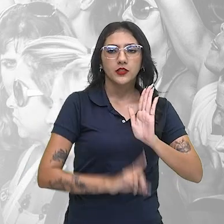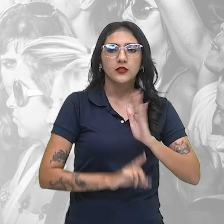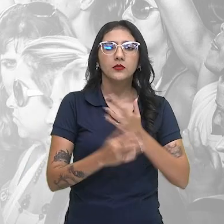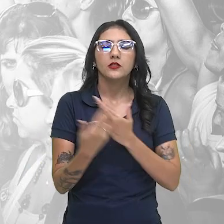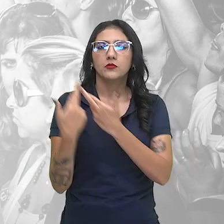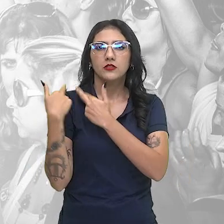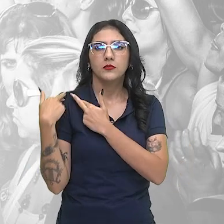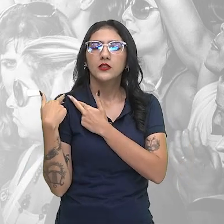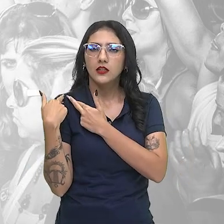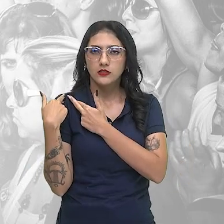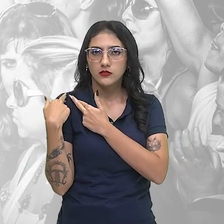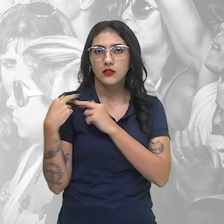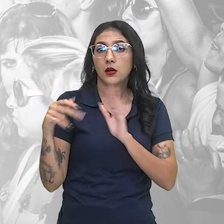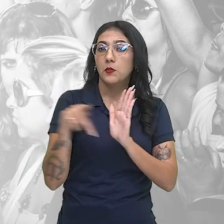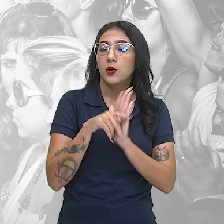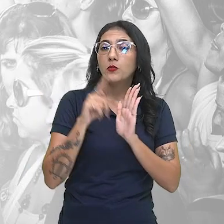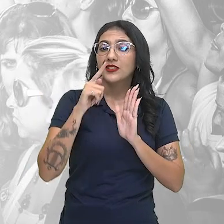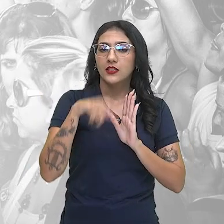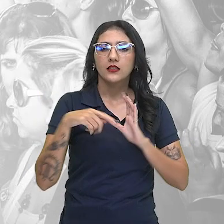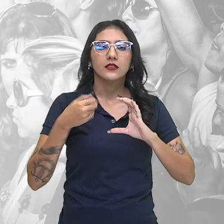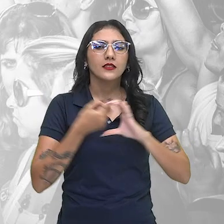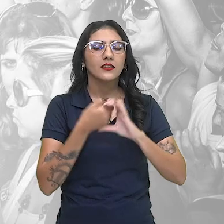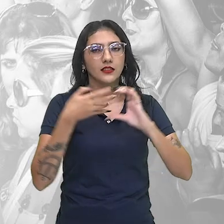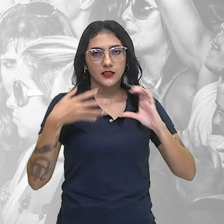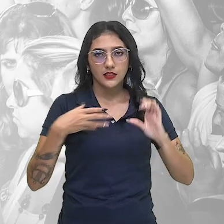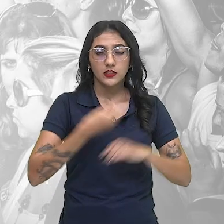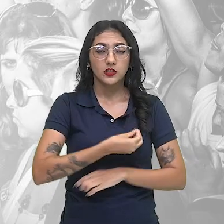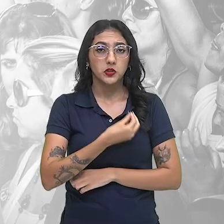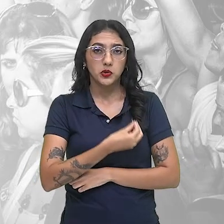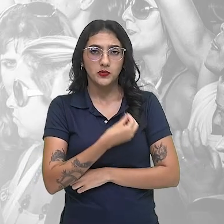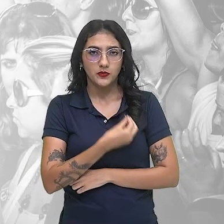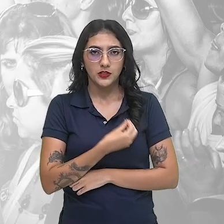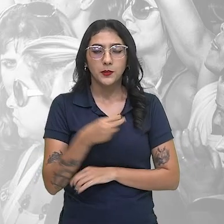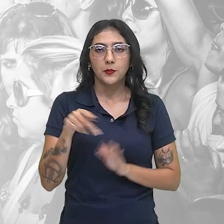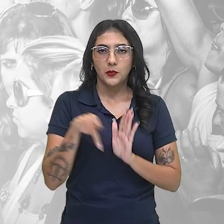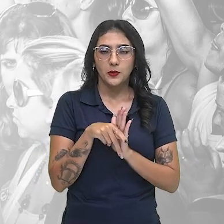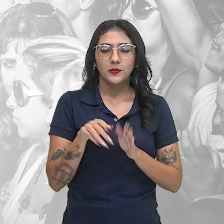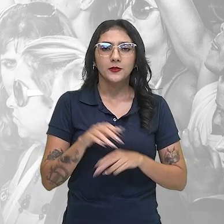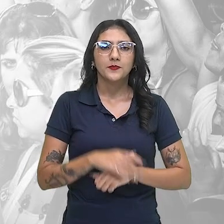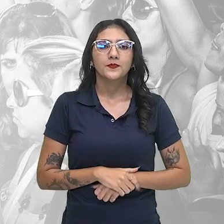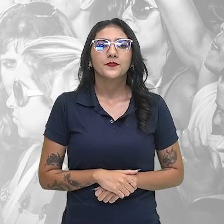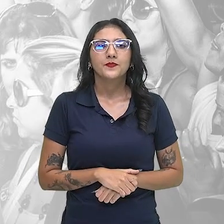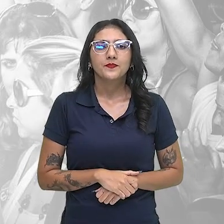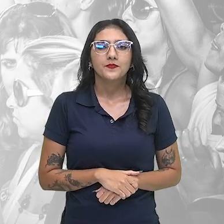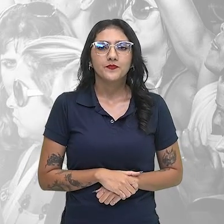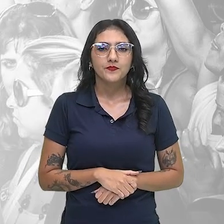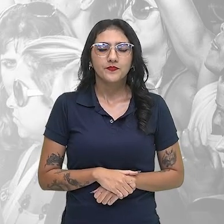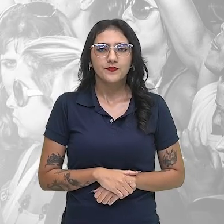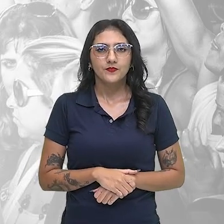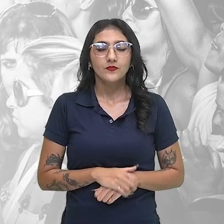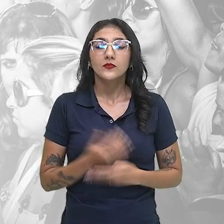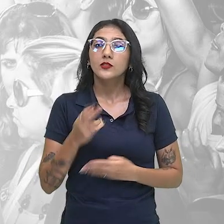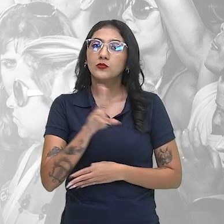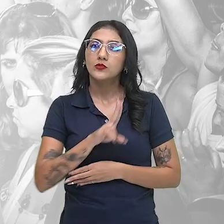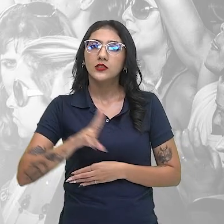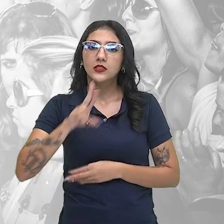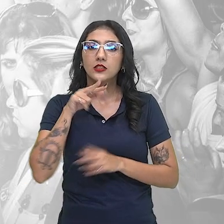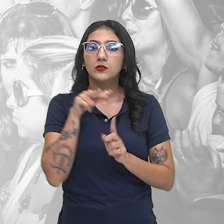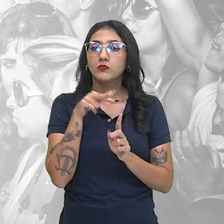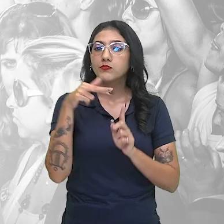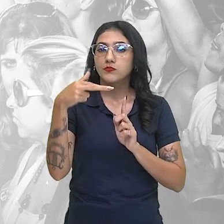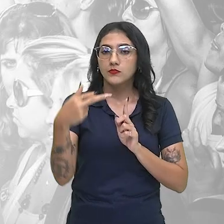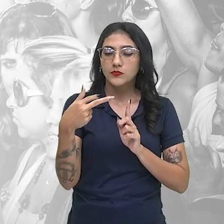dessa condição, né, de ser cidadão. Então, cidadania, na definição da filósofa alemã